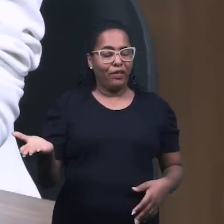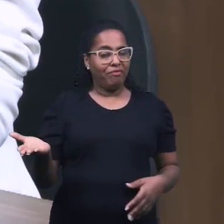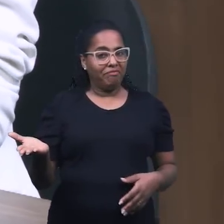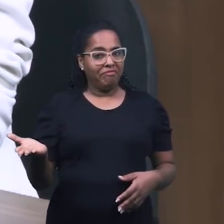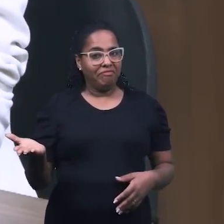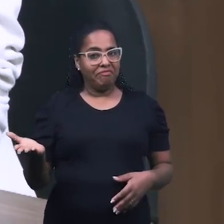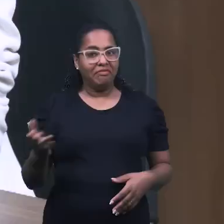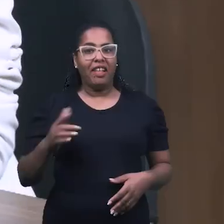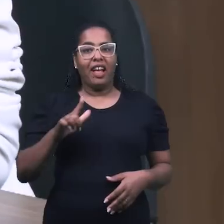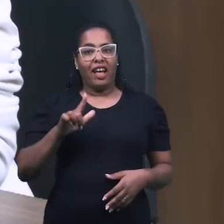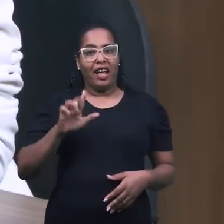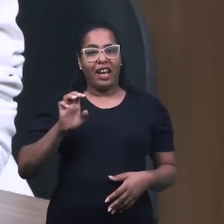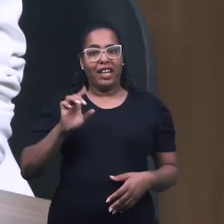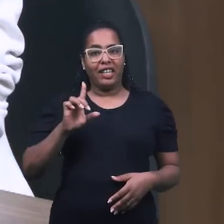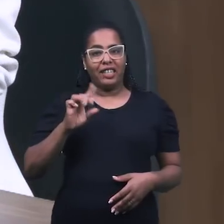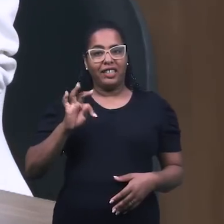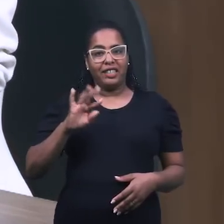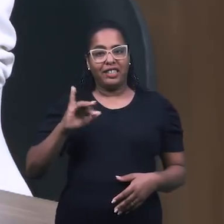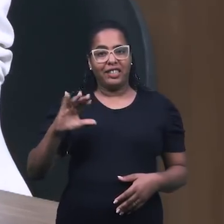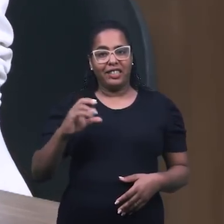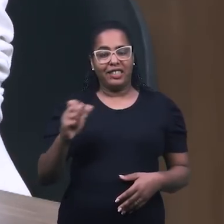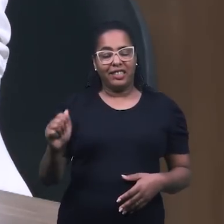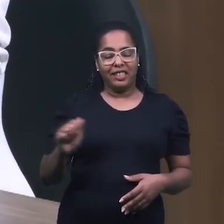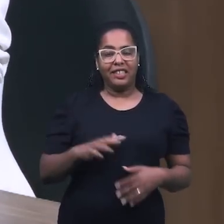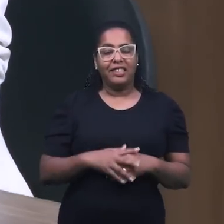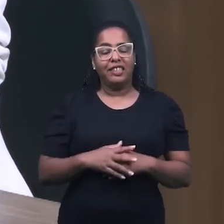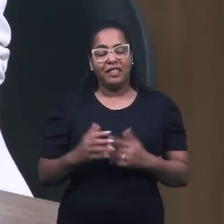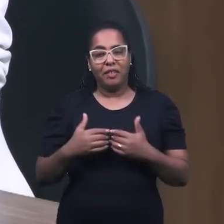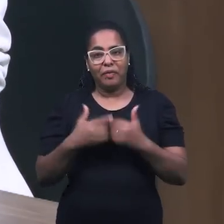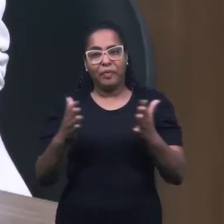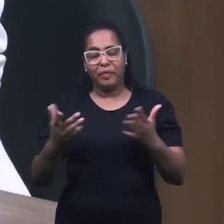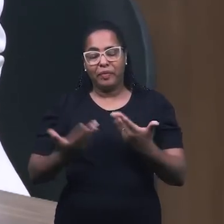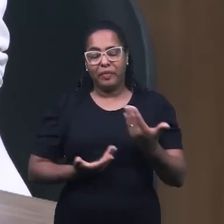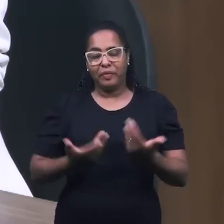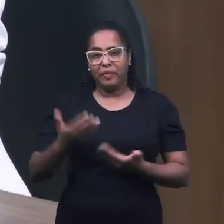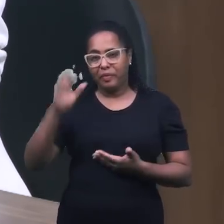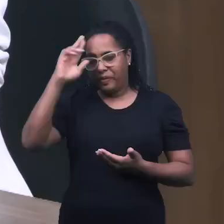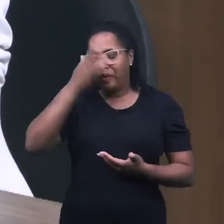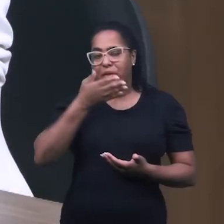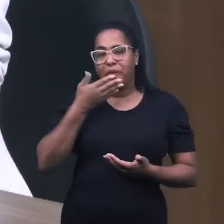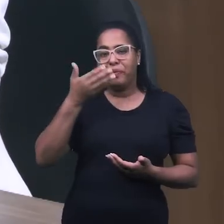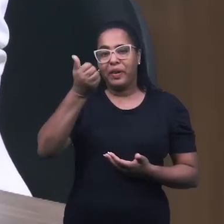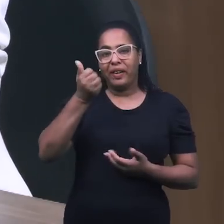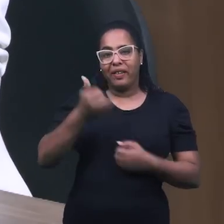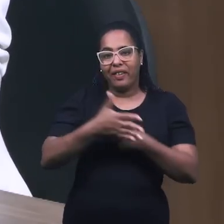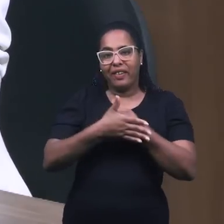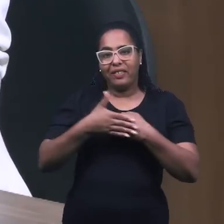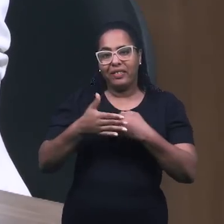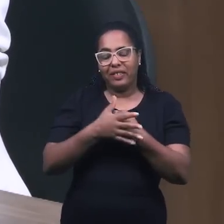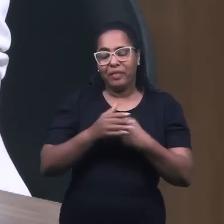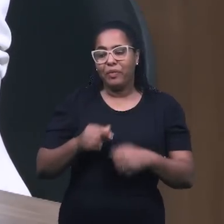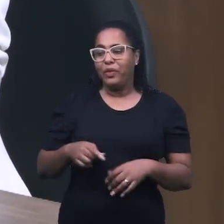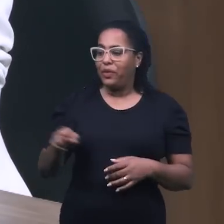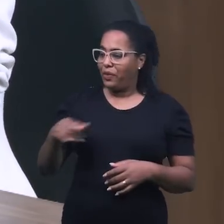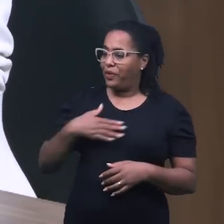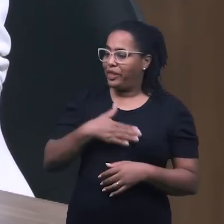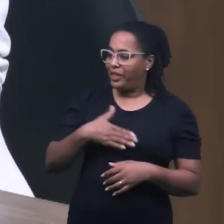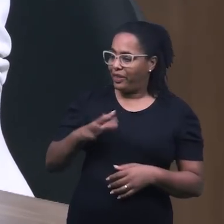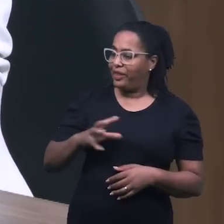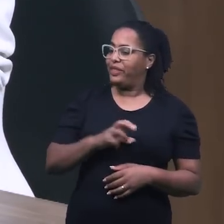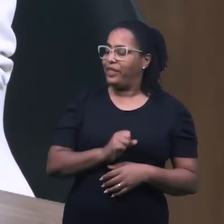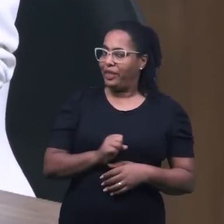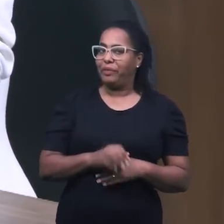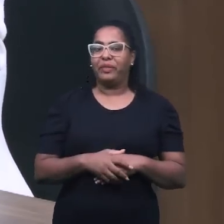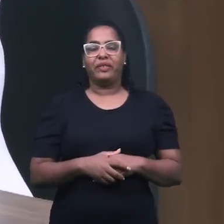Letícia, em abrir uma porta para servir ao Senhor com mais dedicação, né? Com zelo, com amor, que é aquilo que você gosta